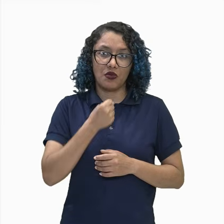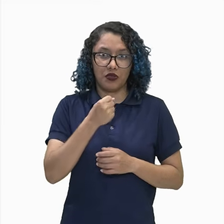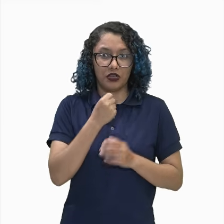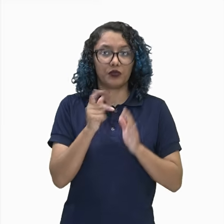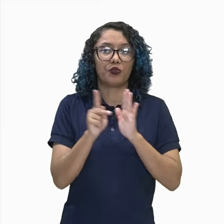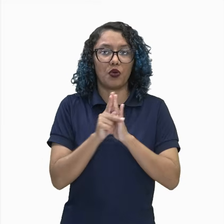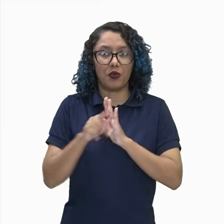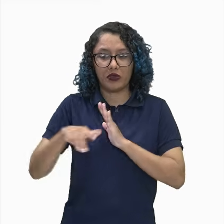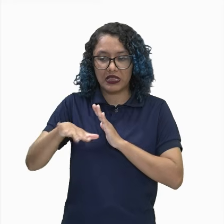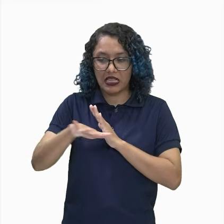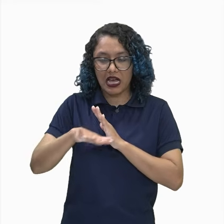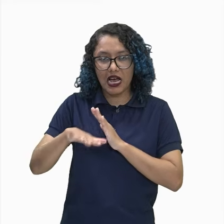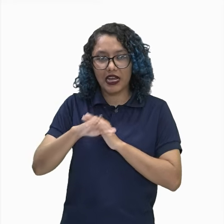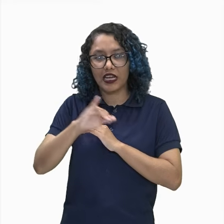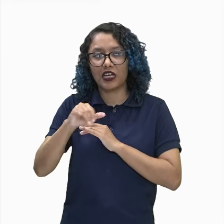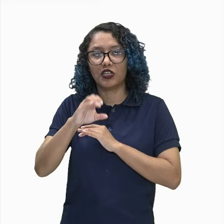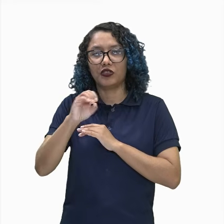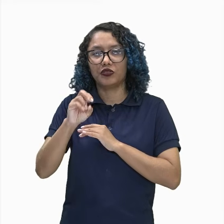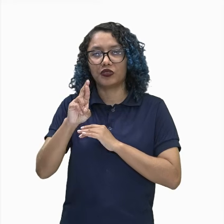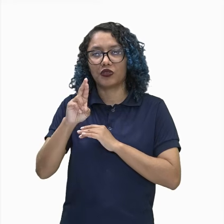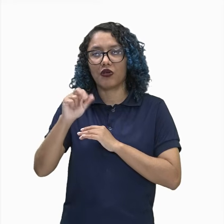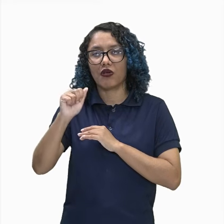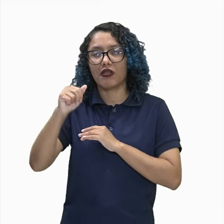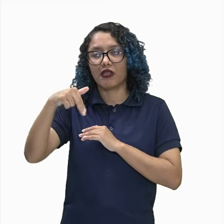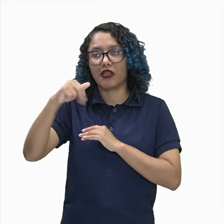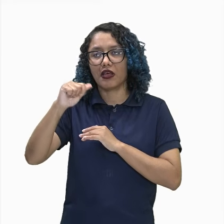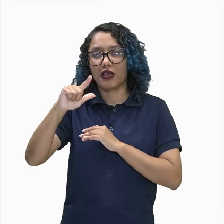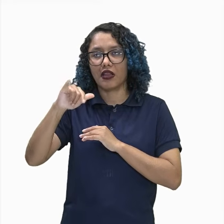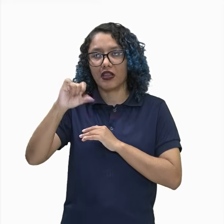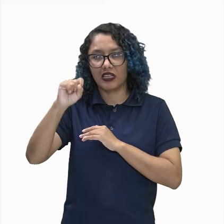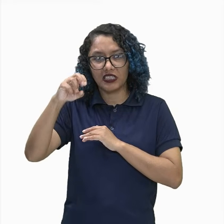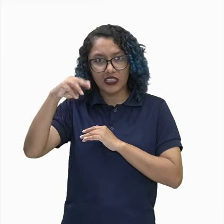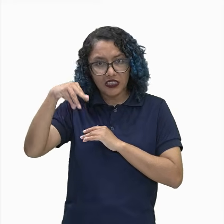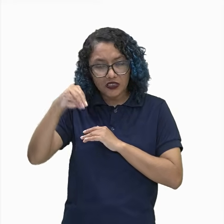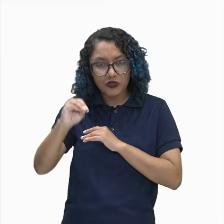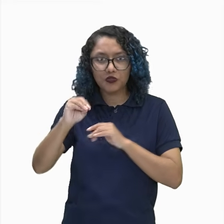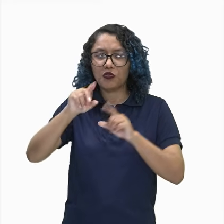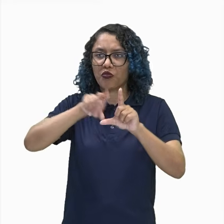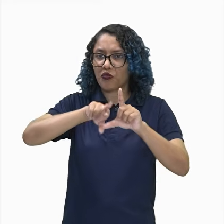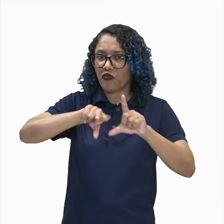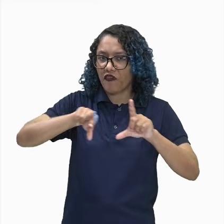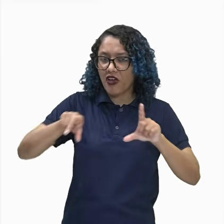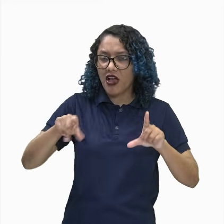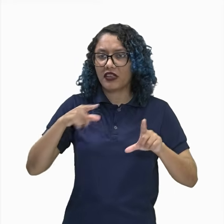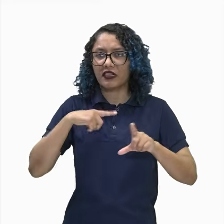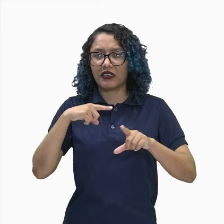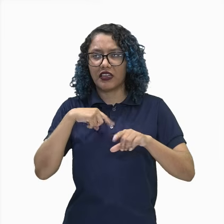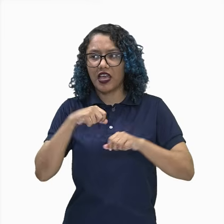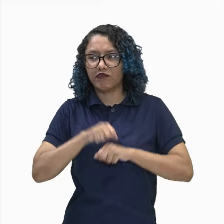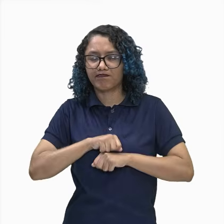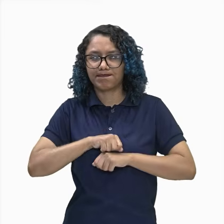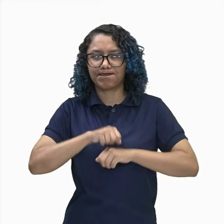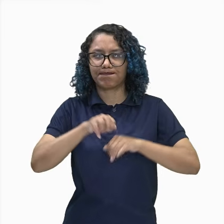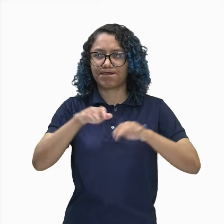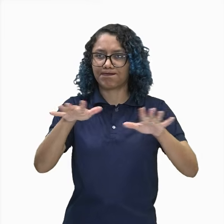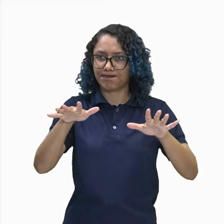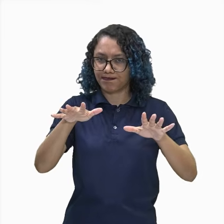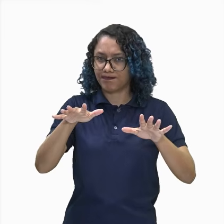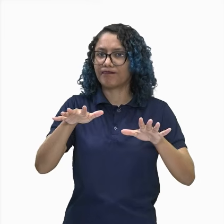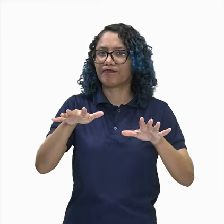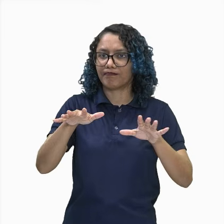jornalístico e midiático, a esses textos, né, que estão aí circulando em sociedade para fazer